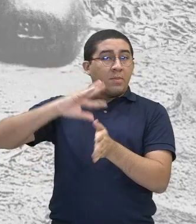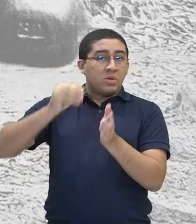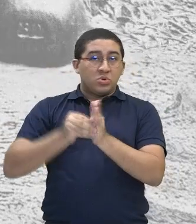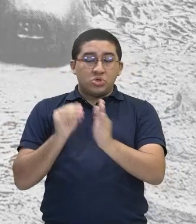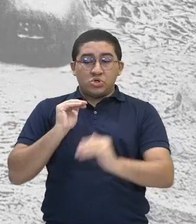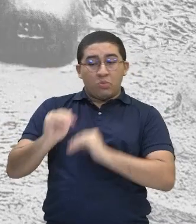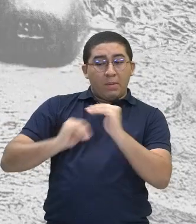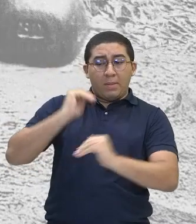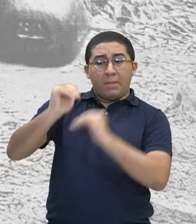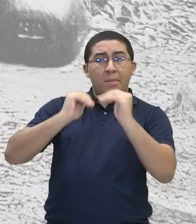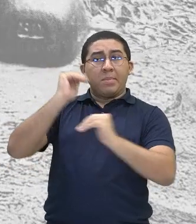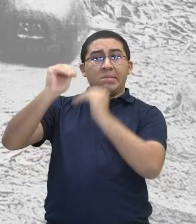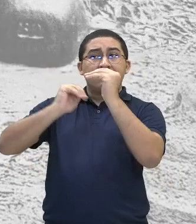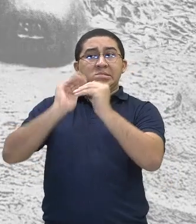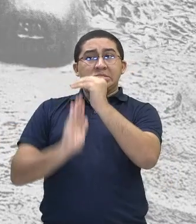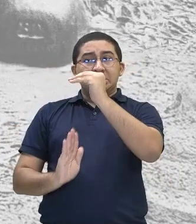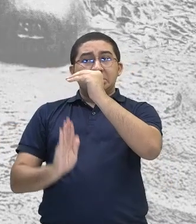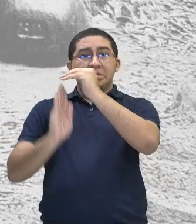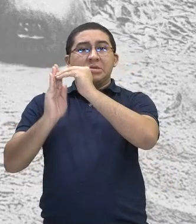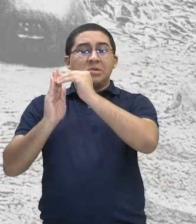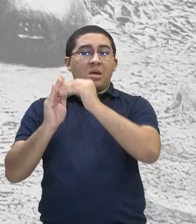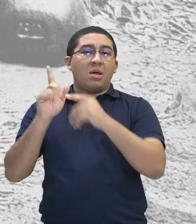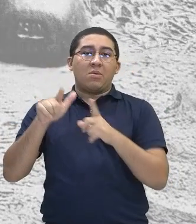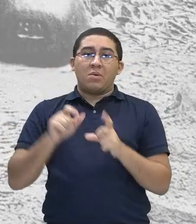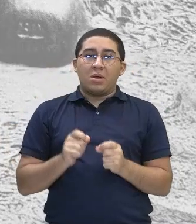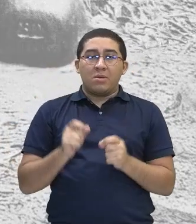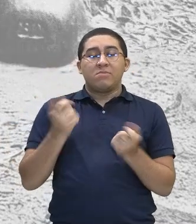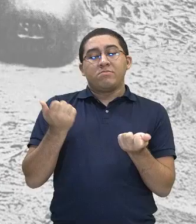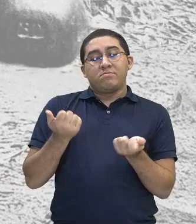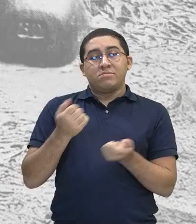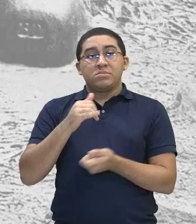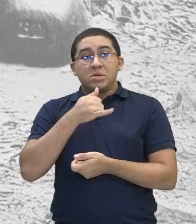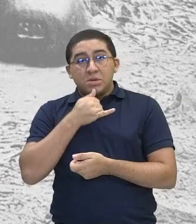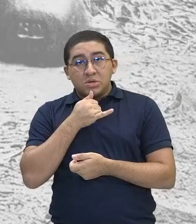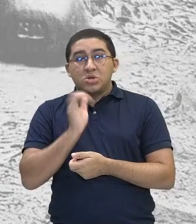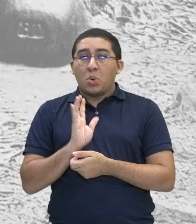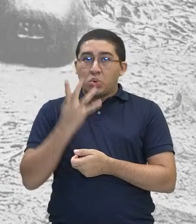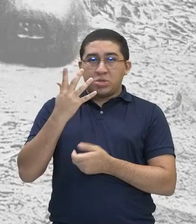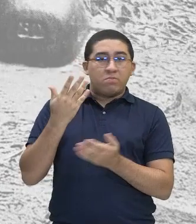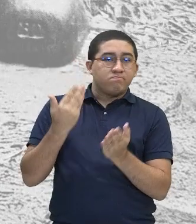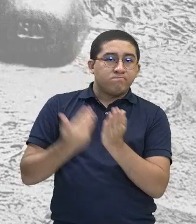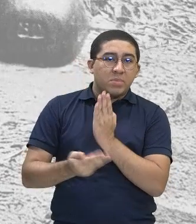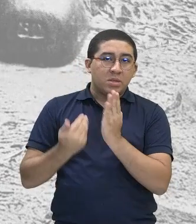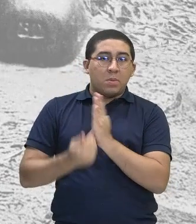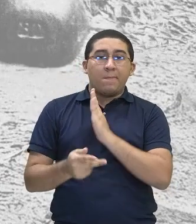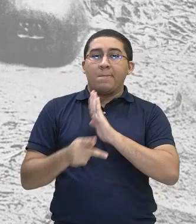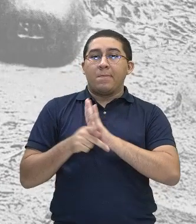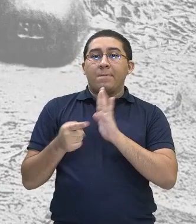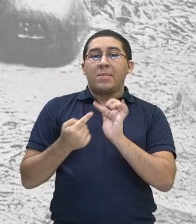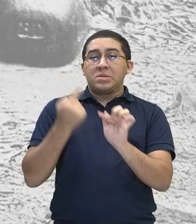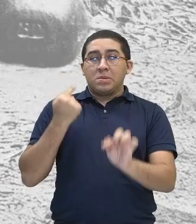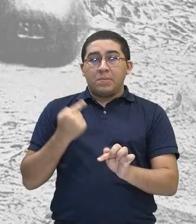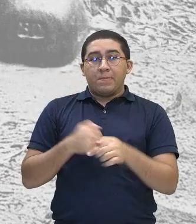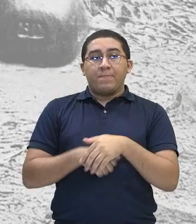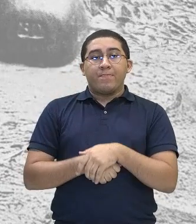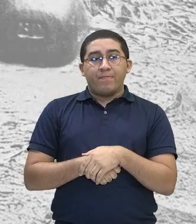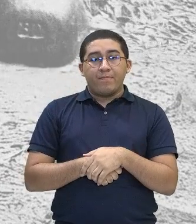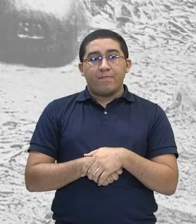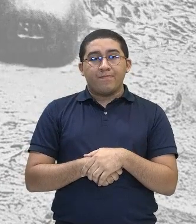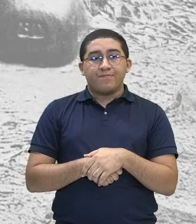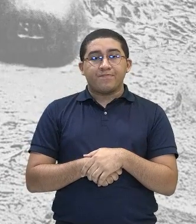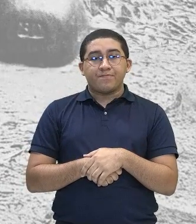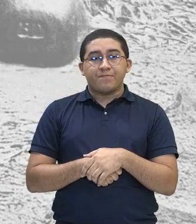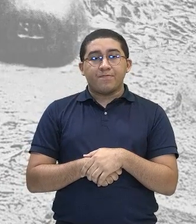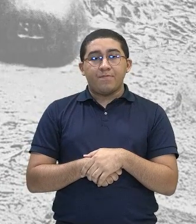E isso acabou sendo um dos marcos, infelizmente, que acabou tendo ali, onde a parte do